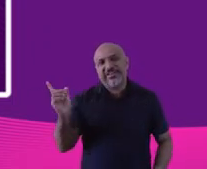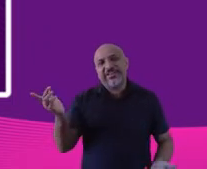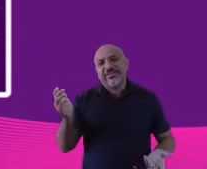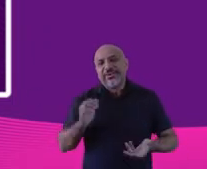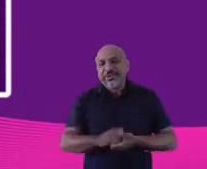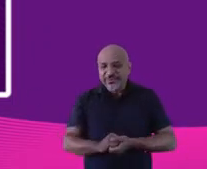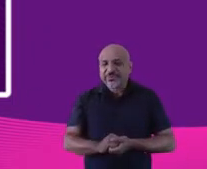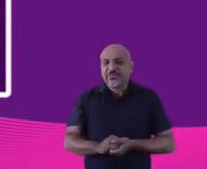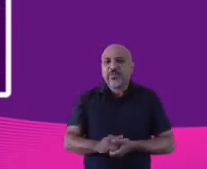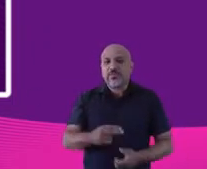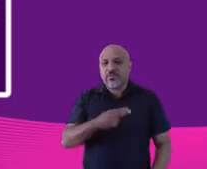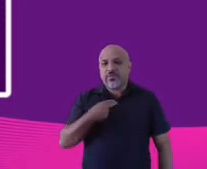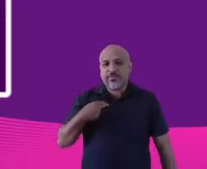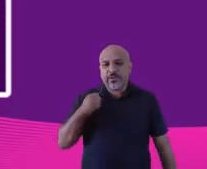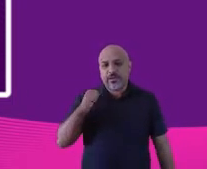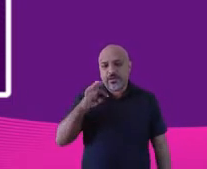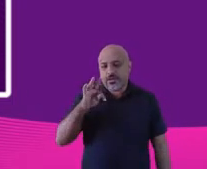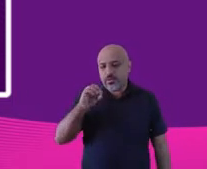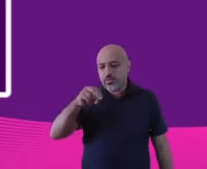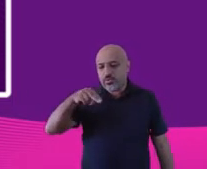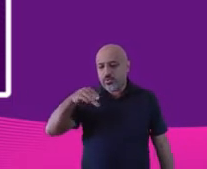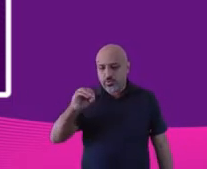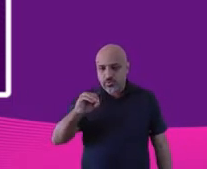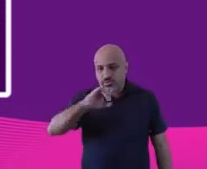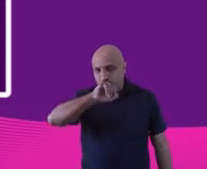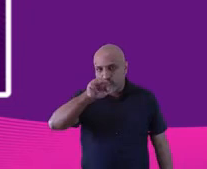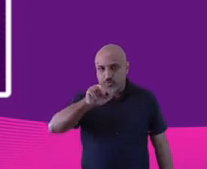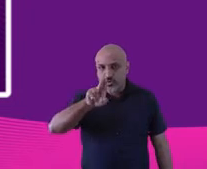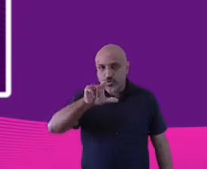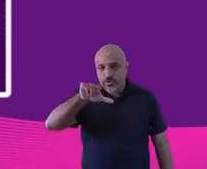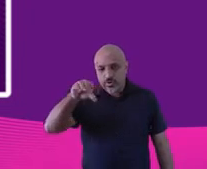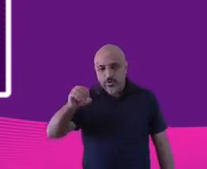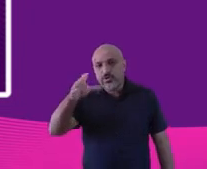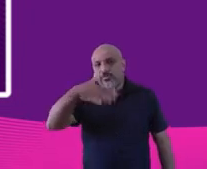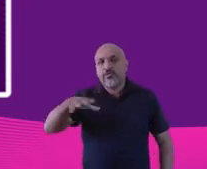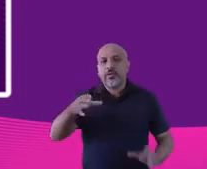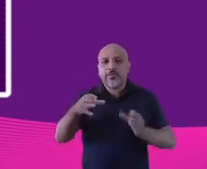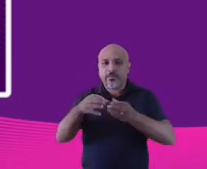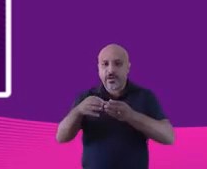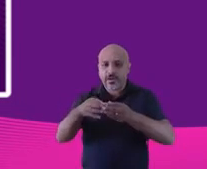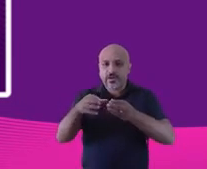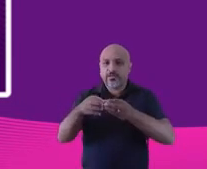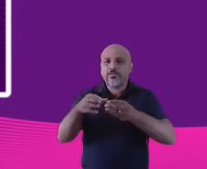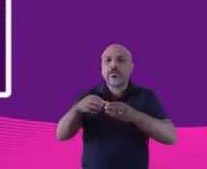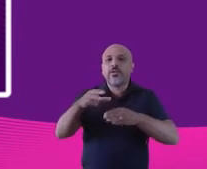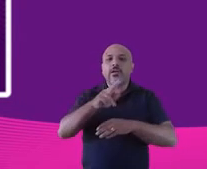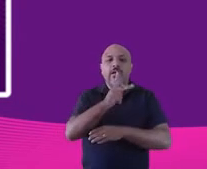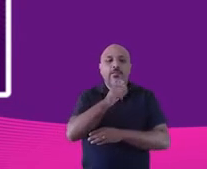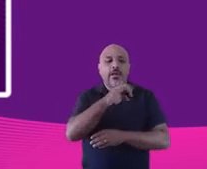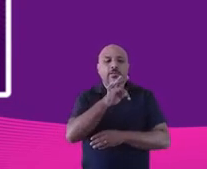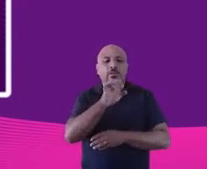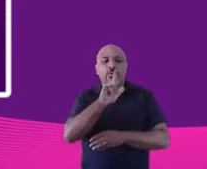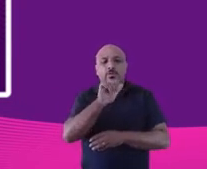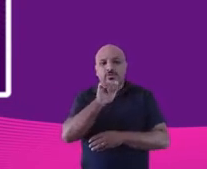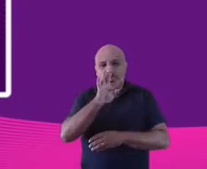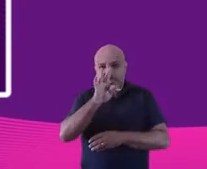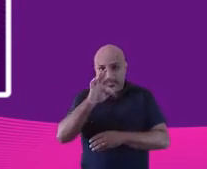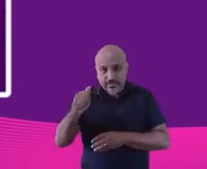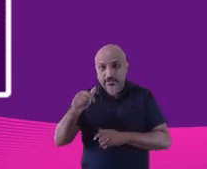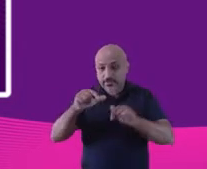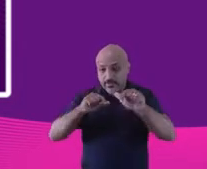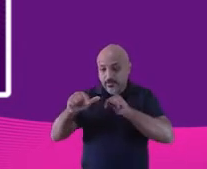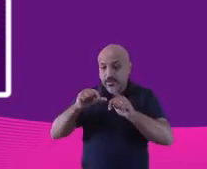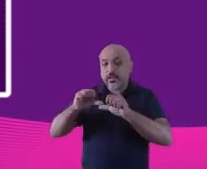Meu nome é Antônio Júlio. Eu faço parte do grupo COI, sou hematologista. Também trabalho na área do